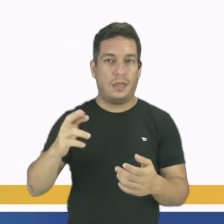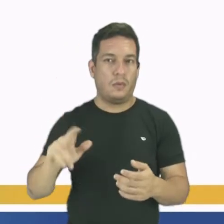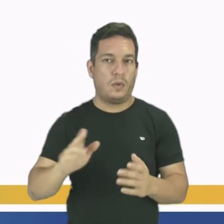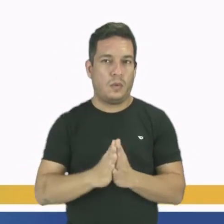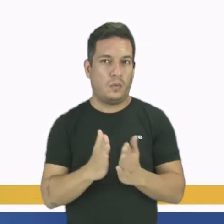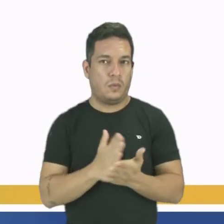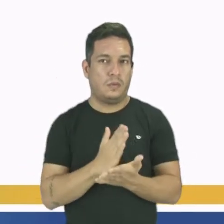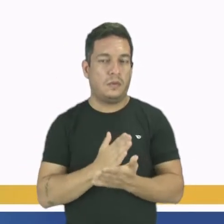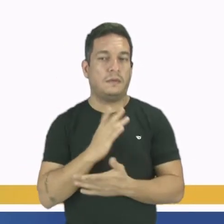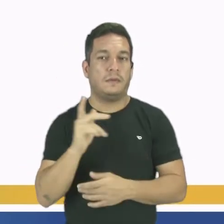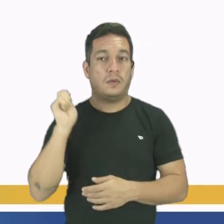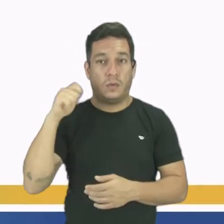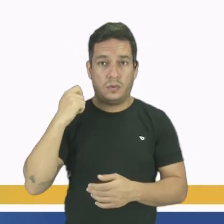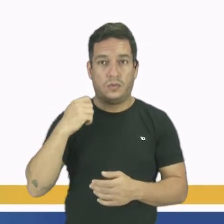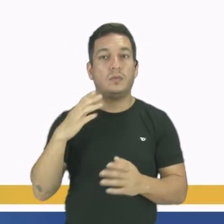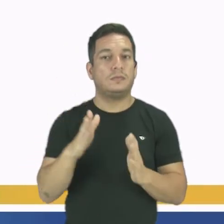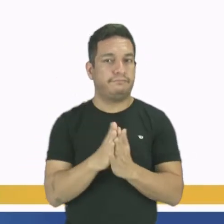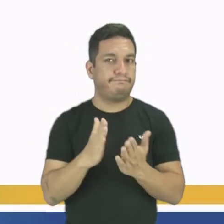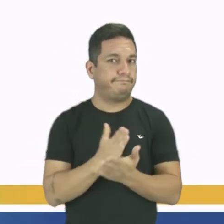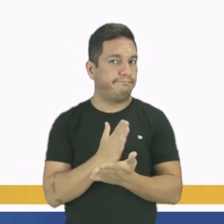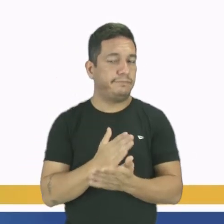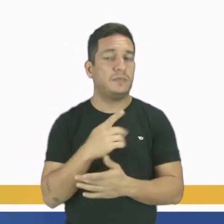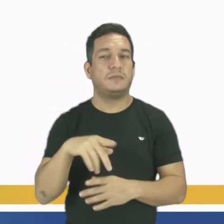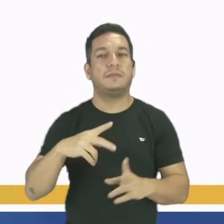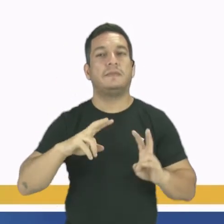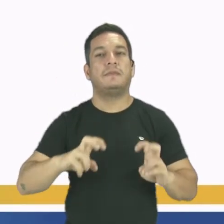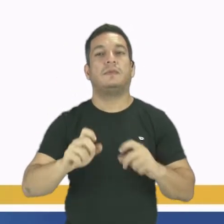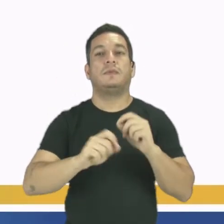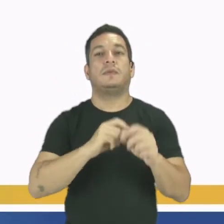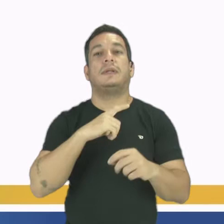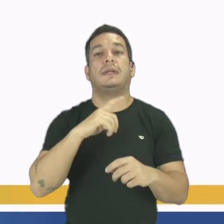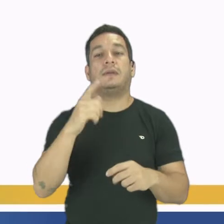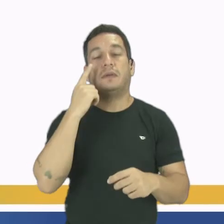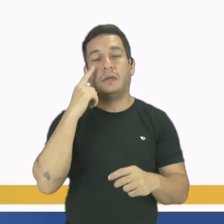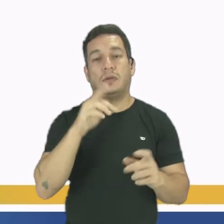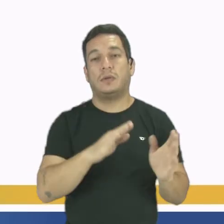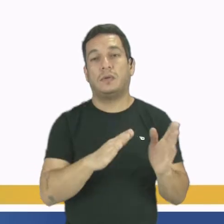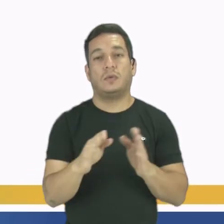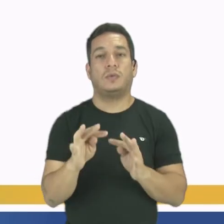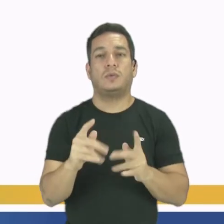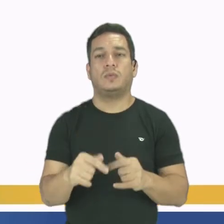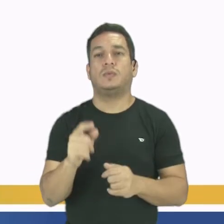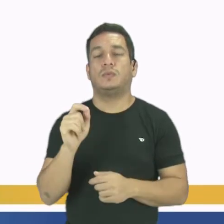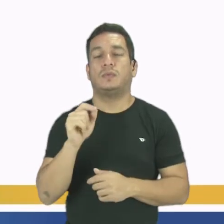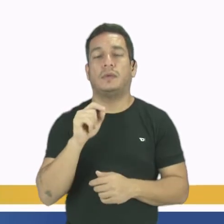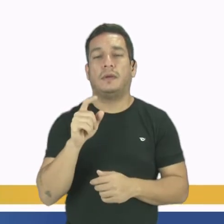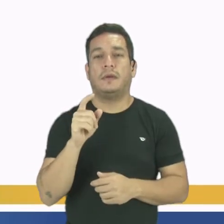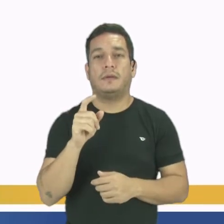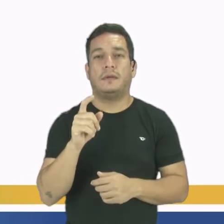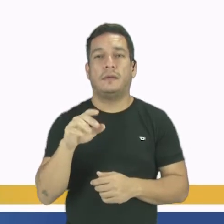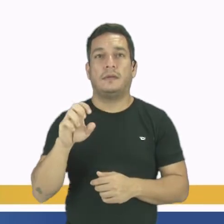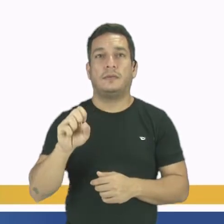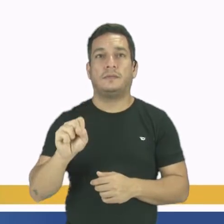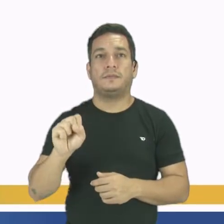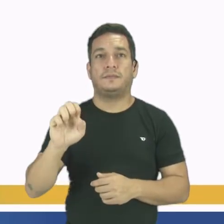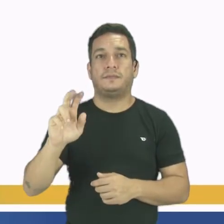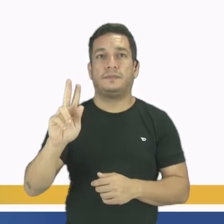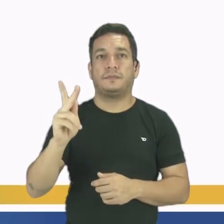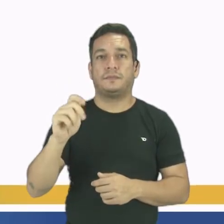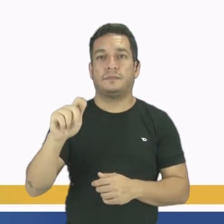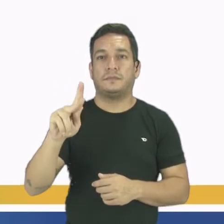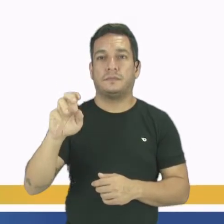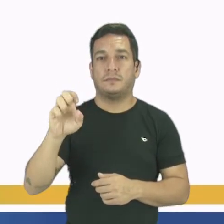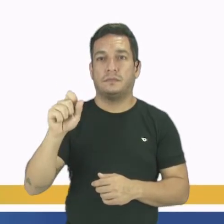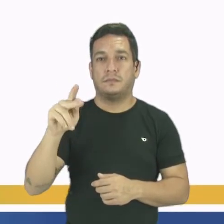livros. Então vocês podem ver que a gente toma parte pelo todo. A parte aí, no caso, é o Shakespeare. O